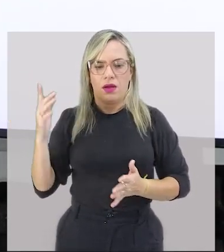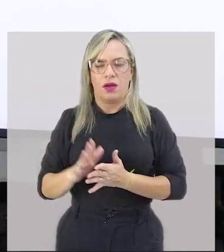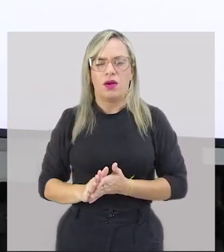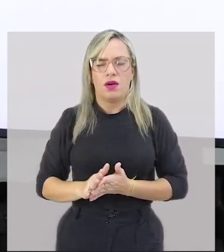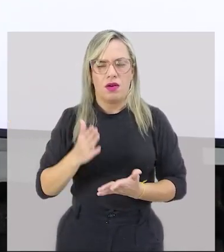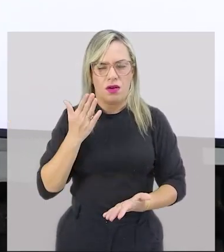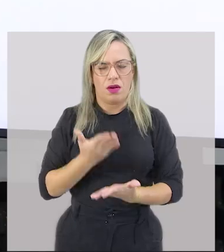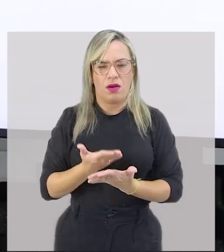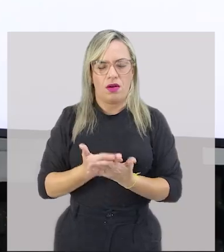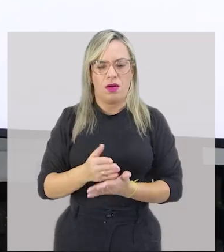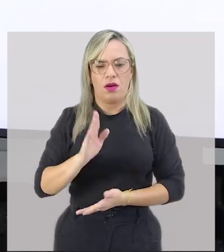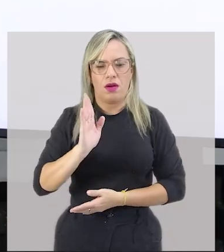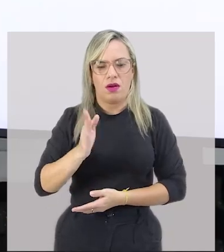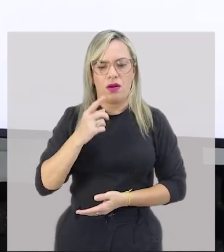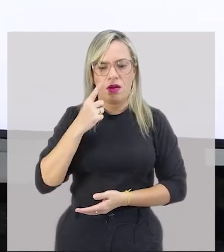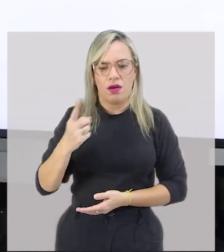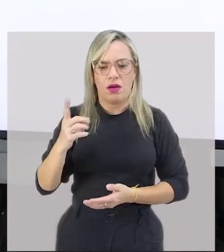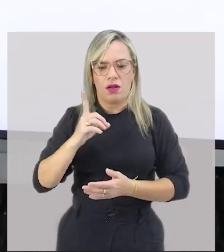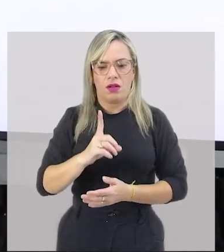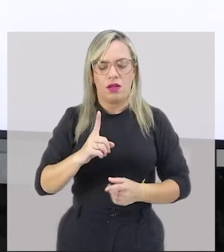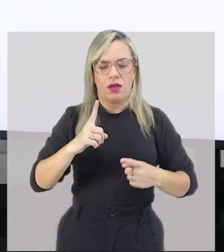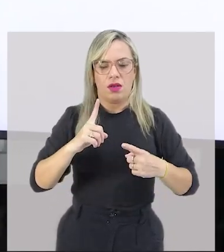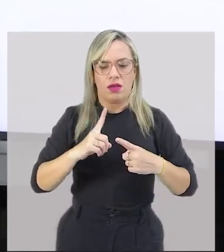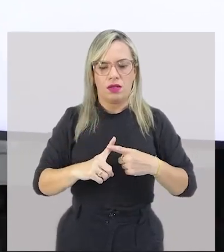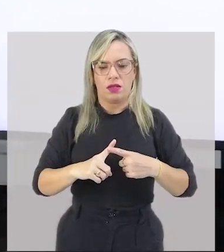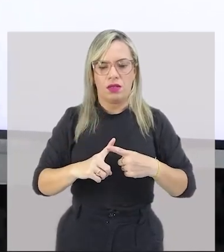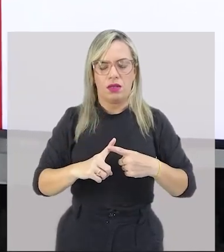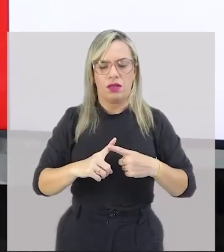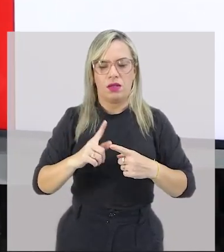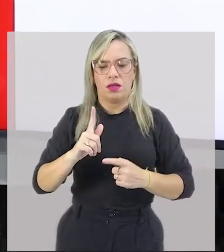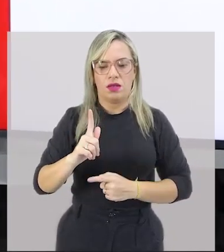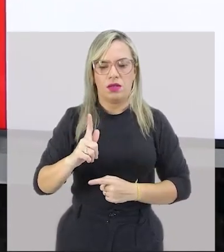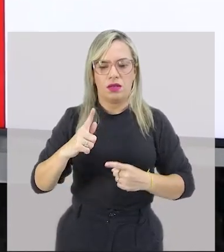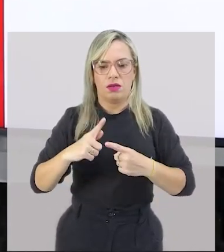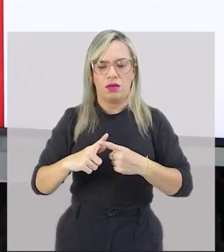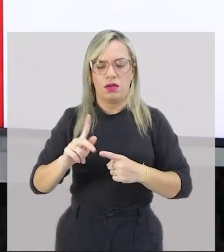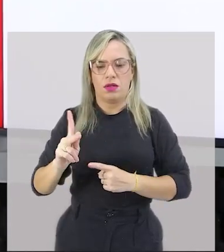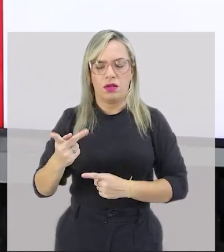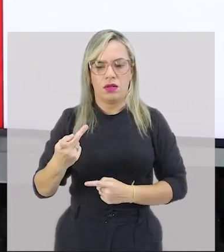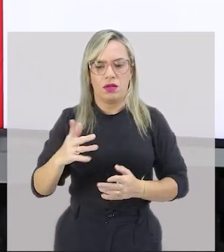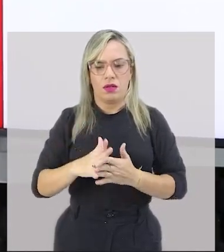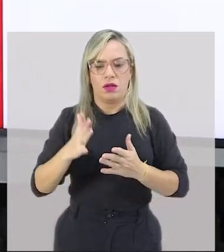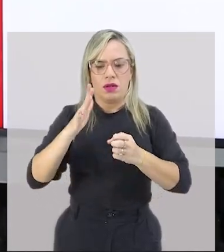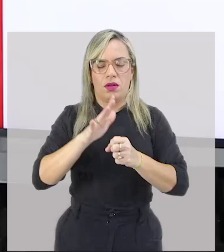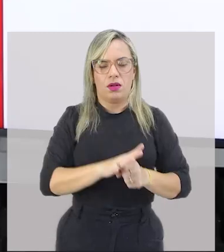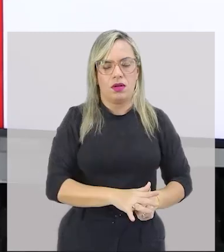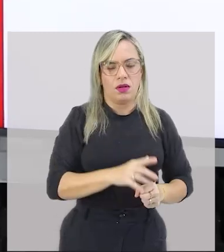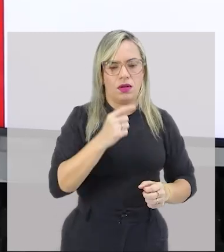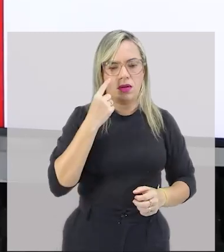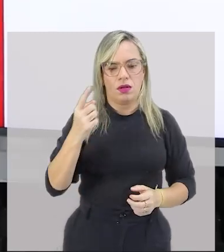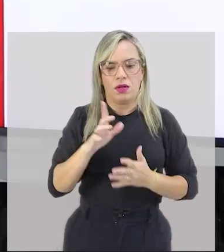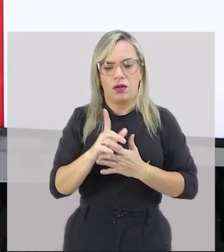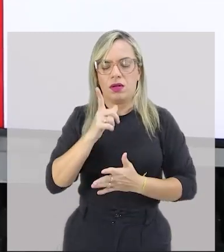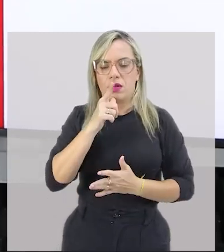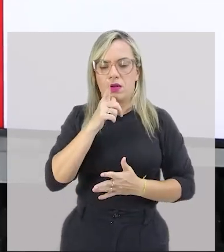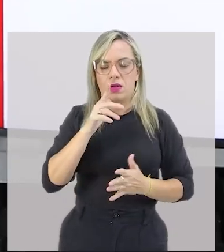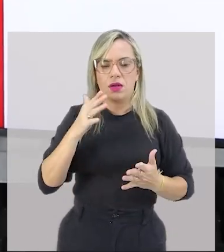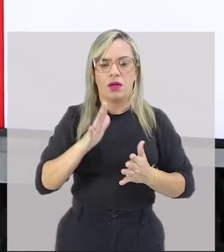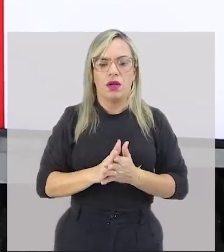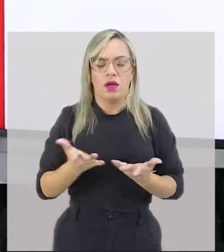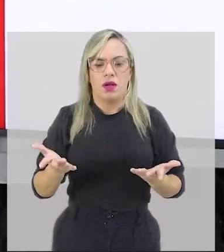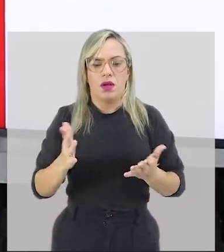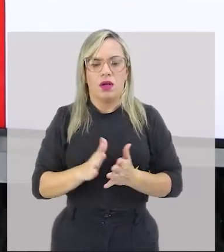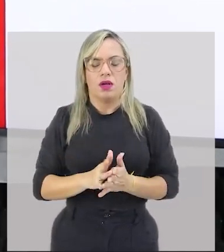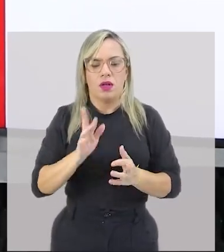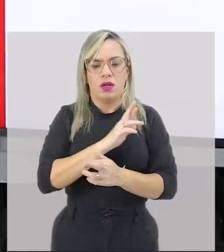vocês, falou assim, ó, DGH. Então, gente, a pressão exercida pelo líquido, ela depende de